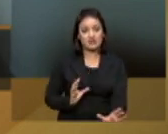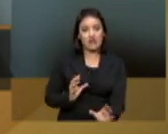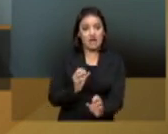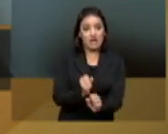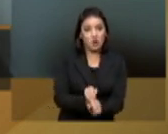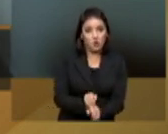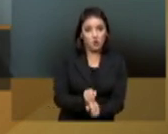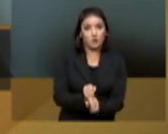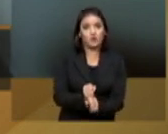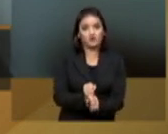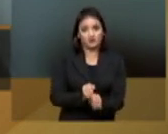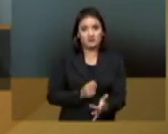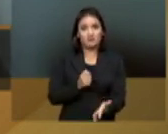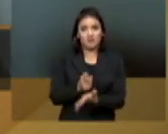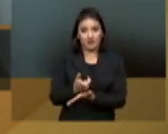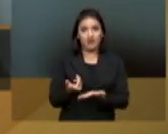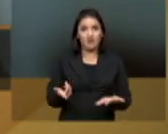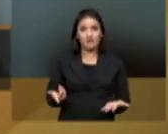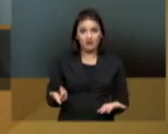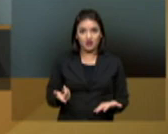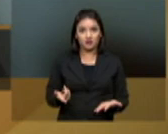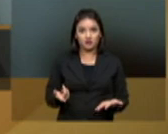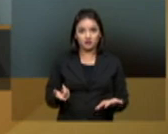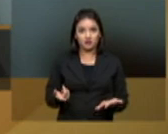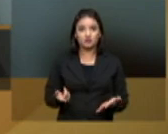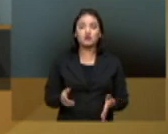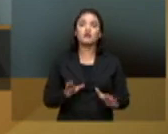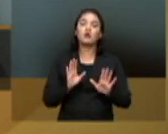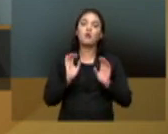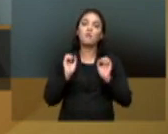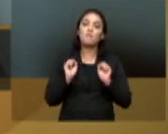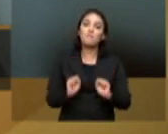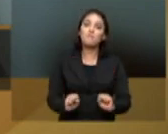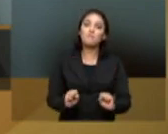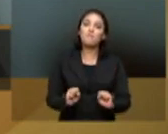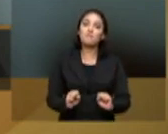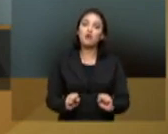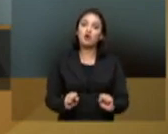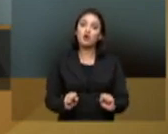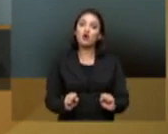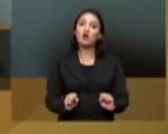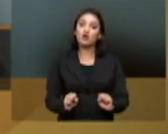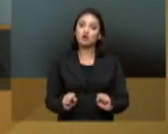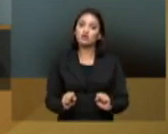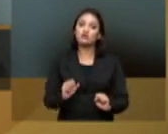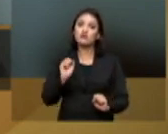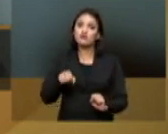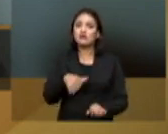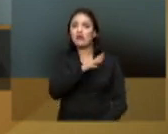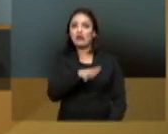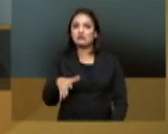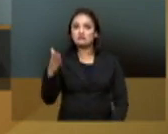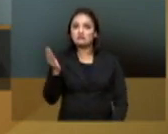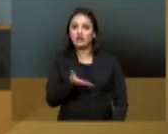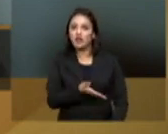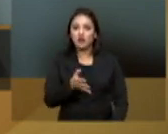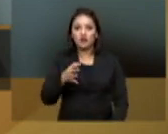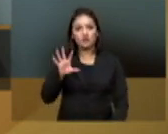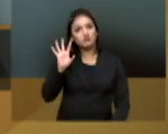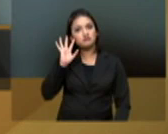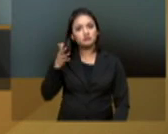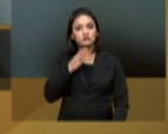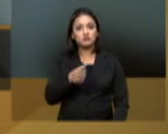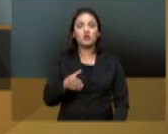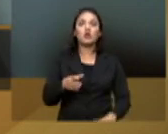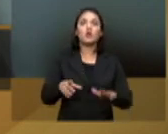dessas contribuições, pode revogar, o legislador pode revogar norma legal que previa